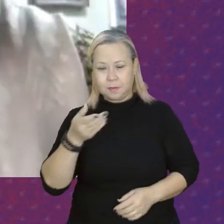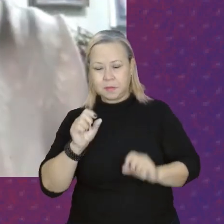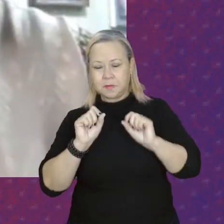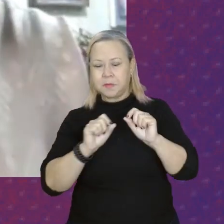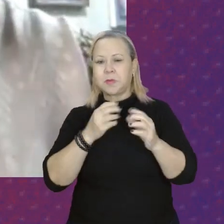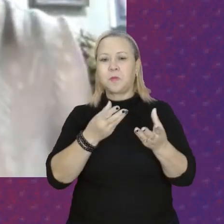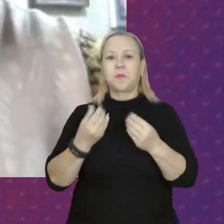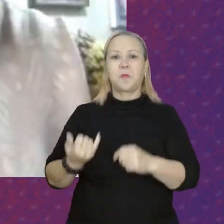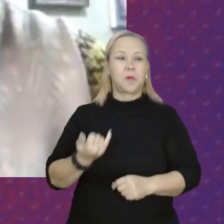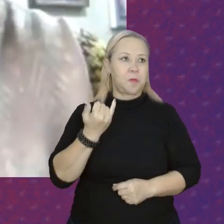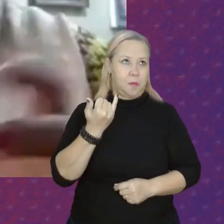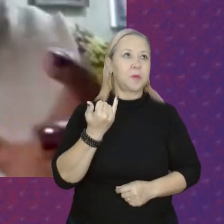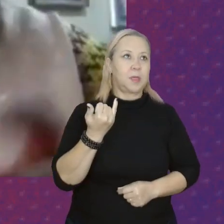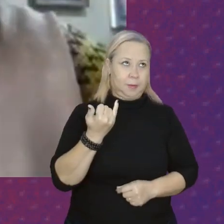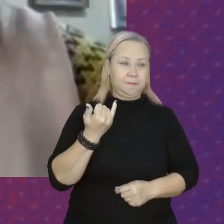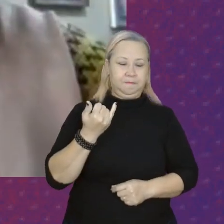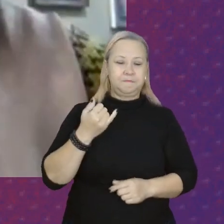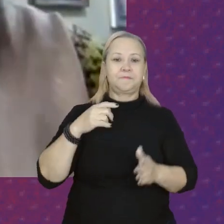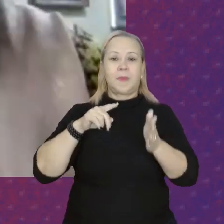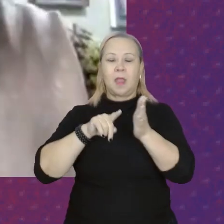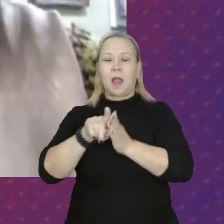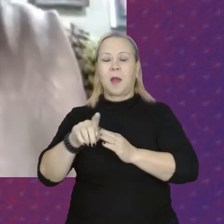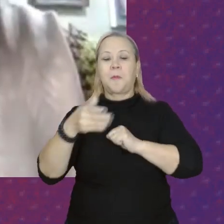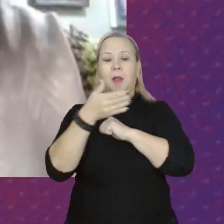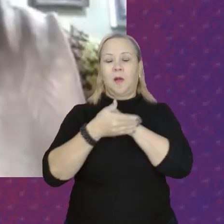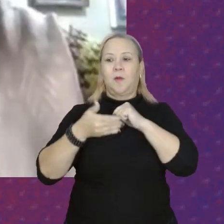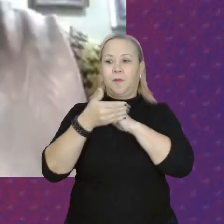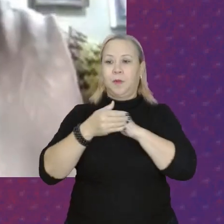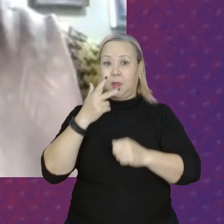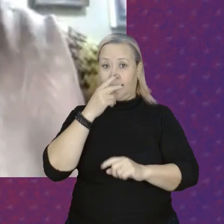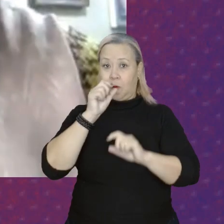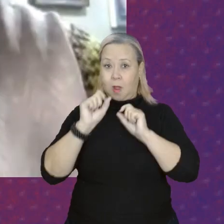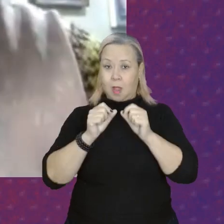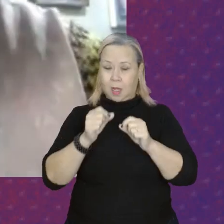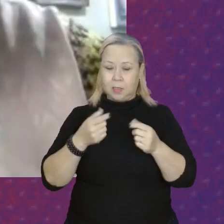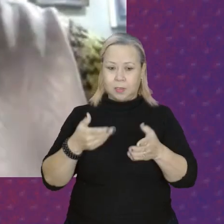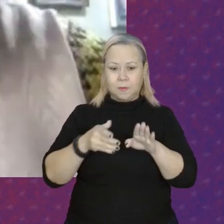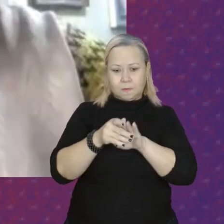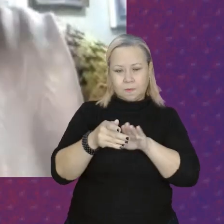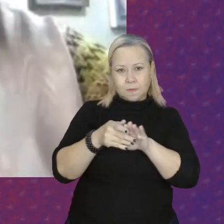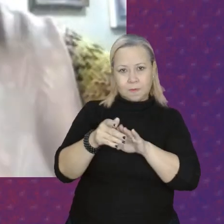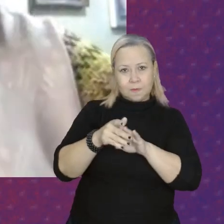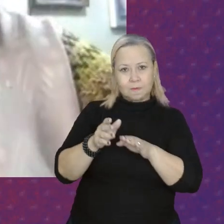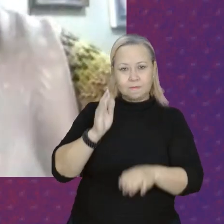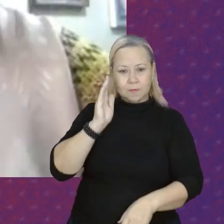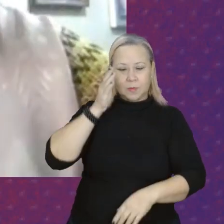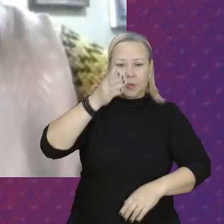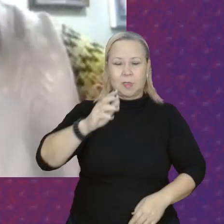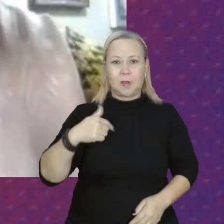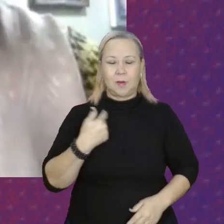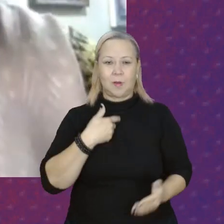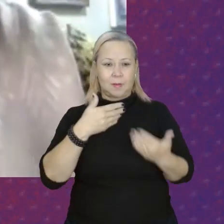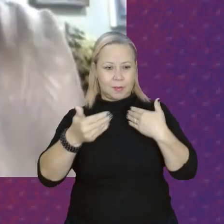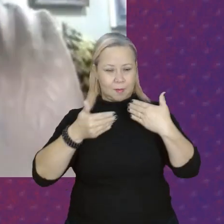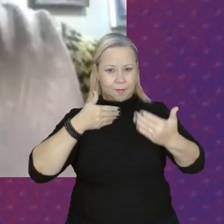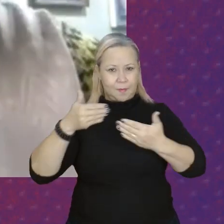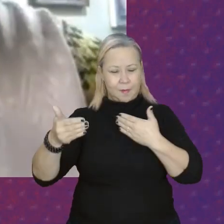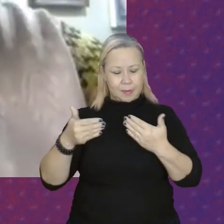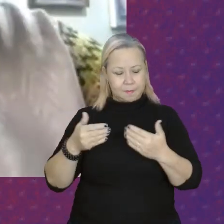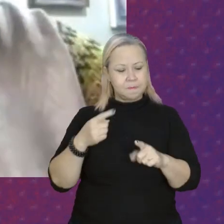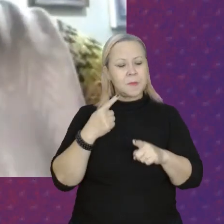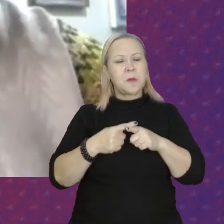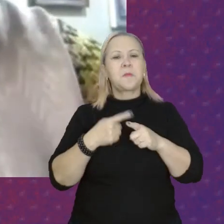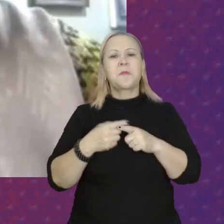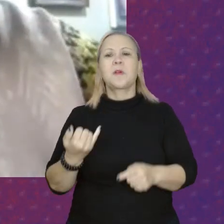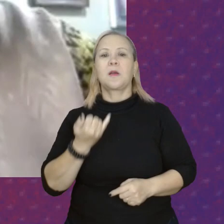né? A pergunta fundamental, eu acho que vai orientar a nossa conversa, o nosso bate-papo, é por que é importante,